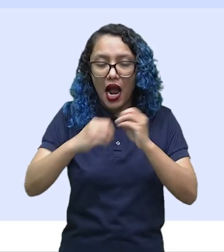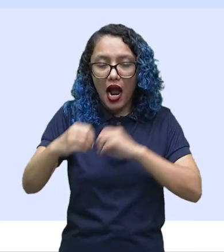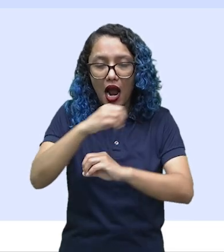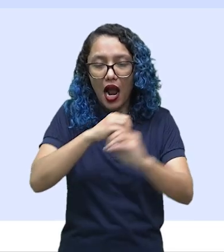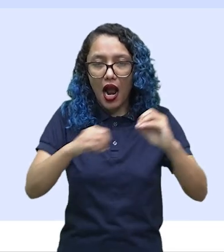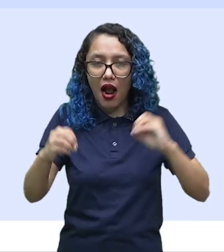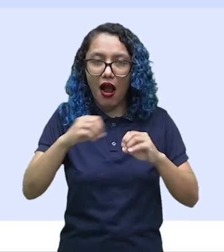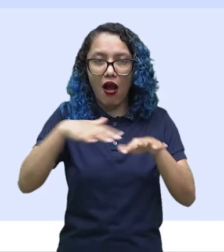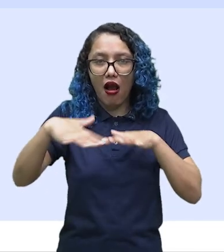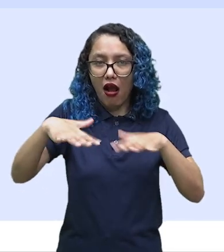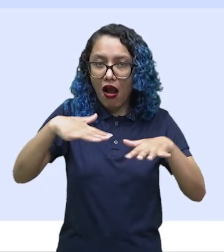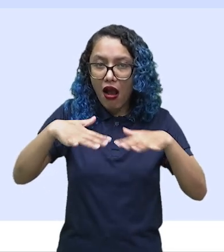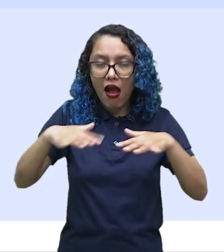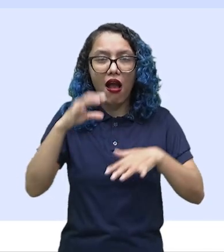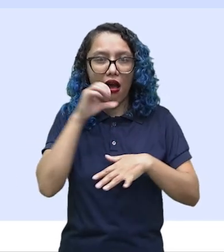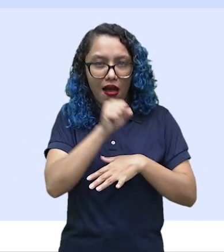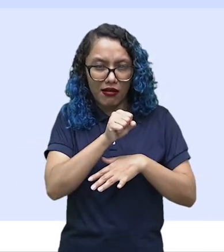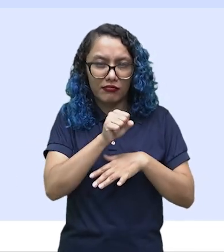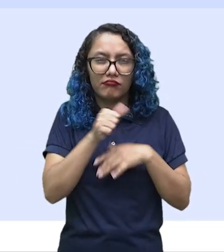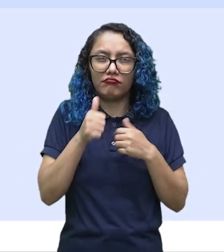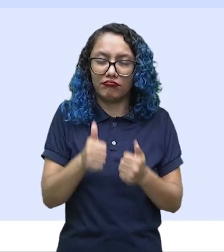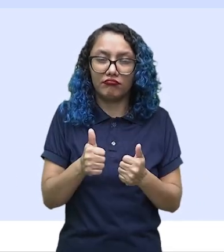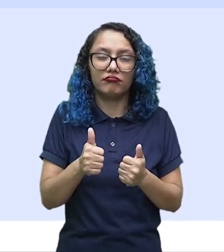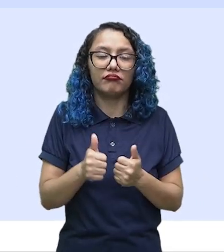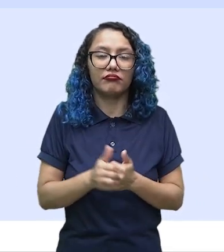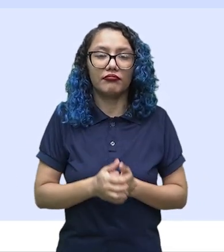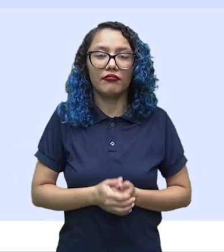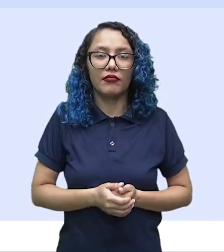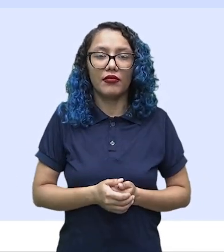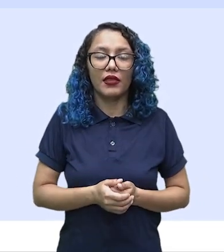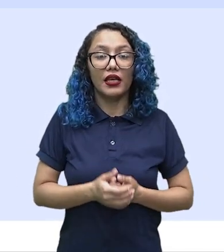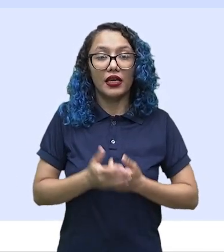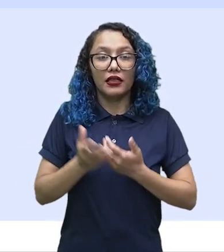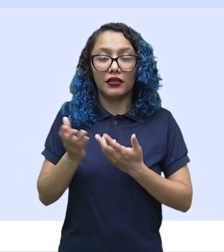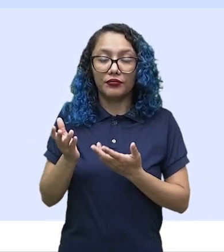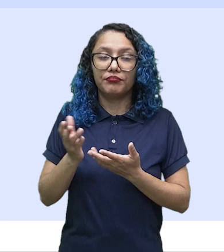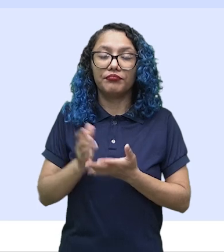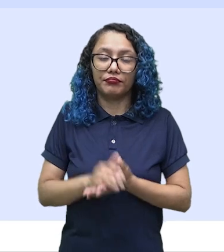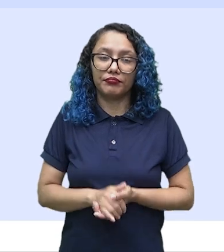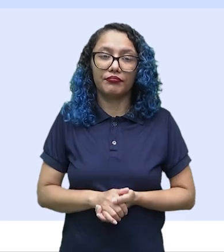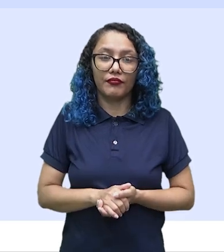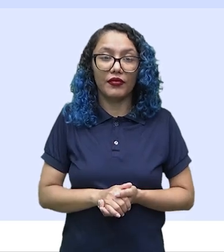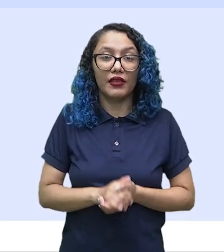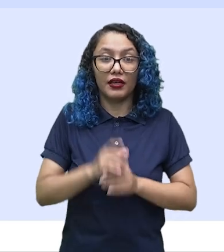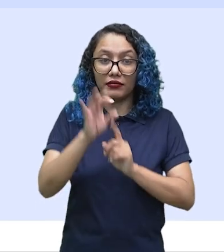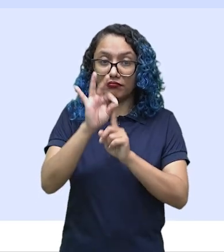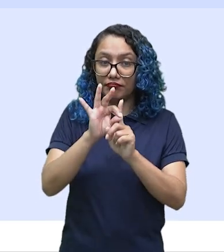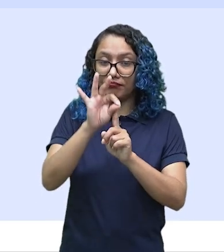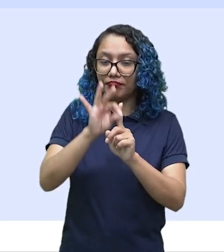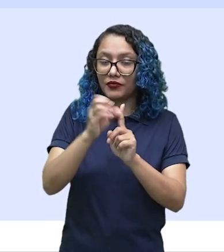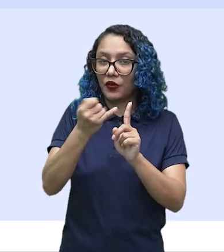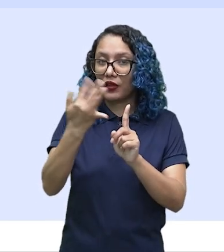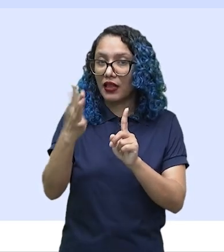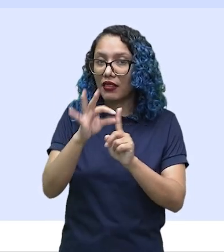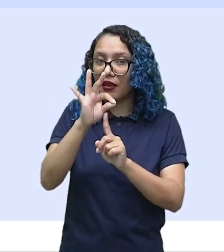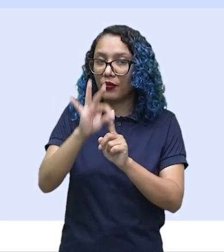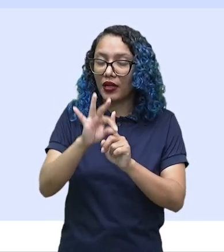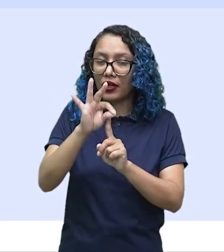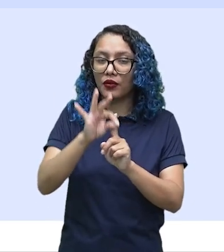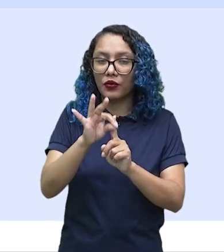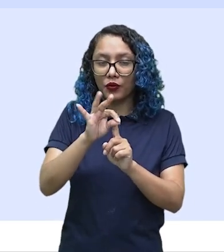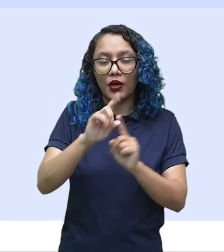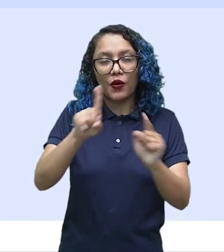as suas moléculas, tá? Então, gente, essa medida de temperatura, ela tem a ver com